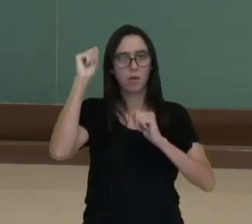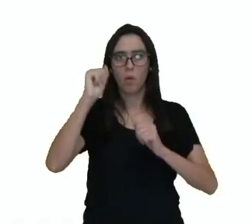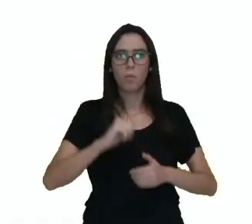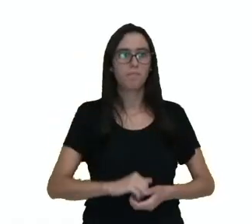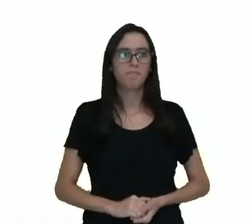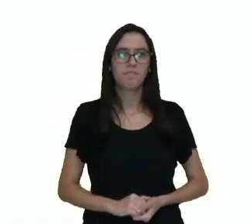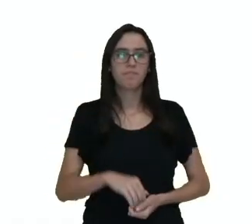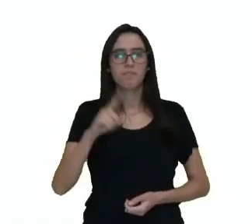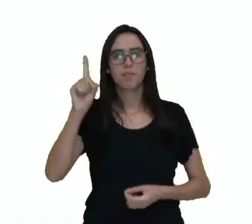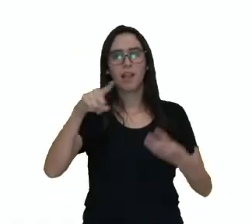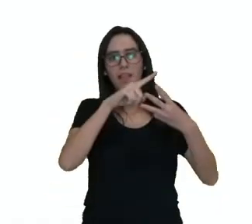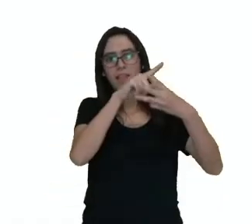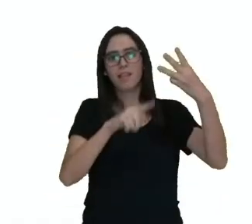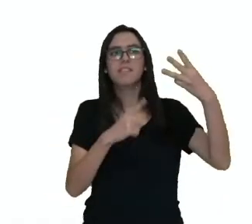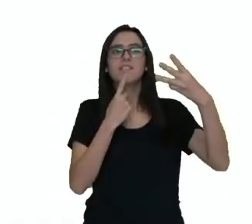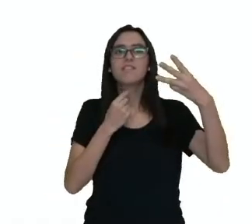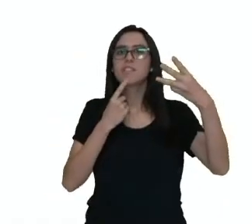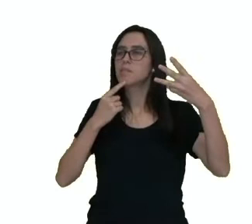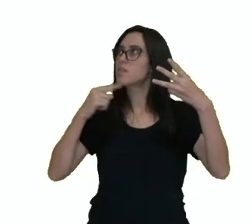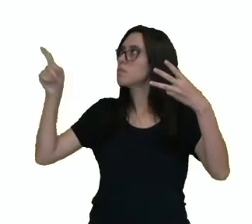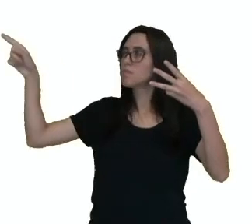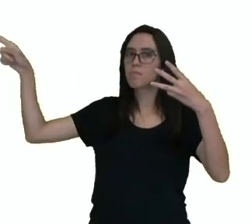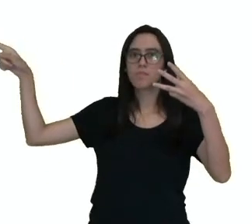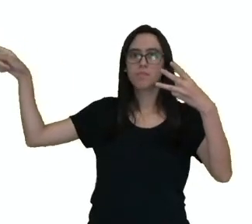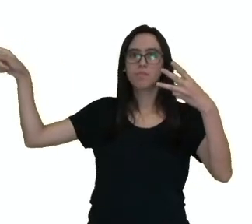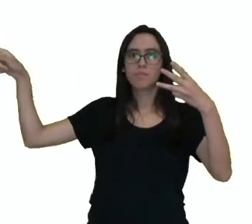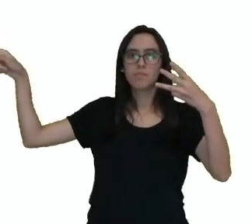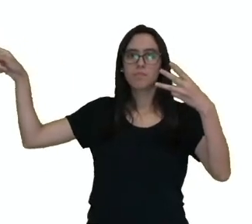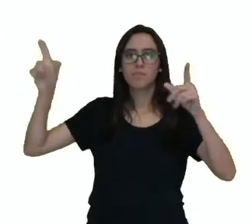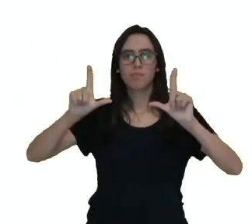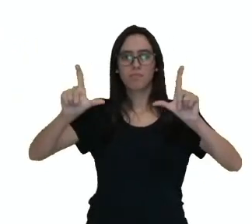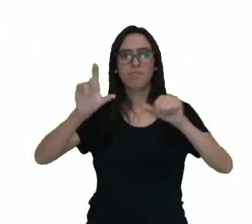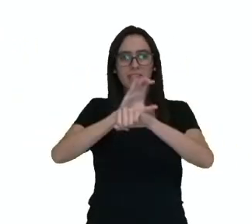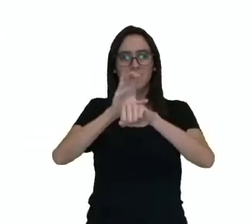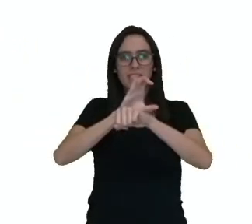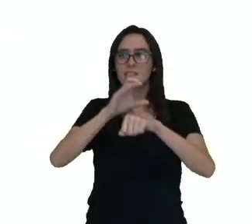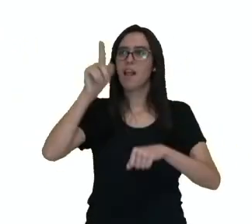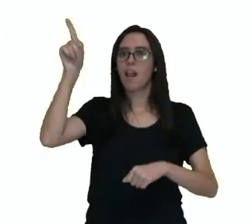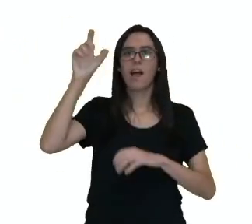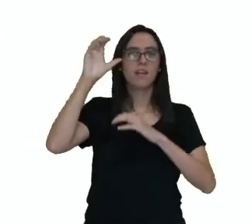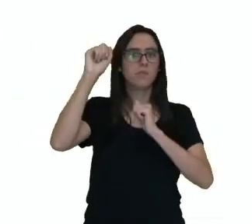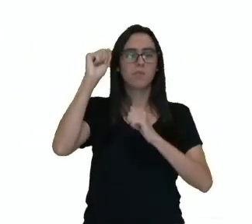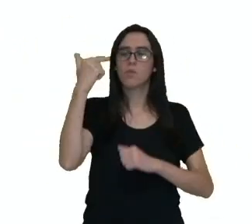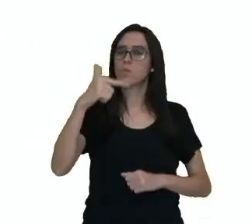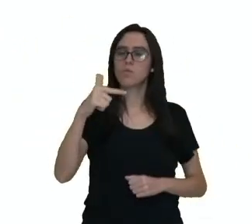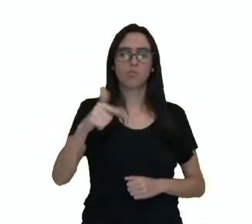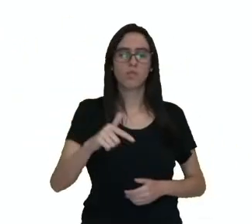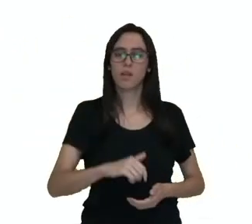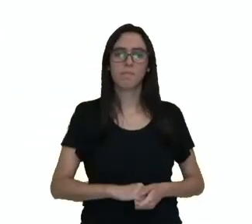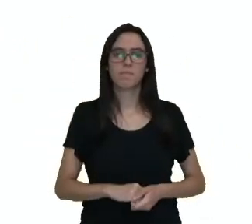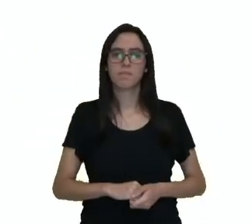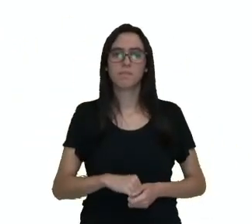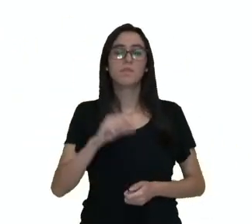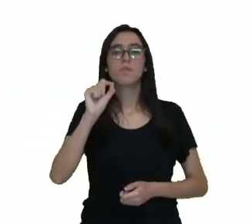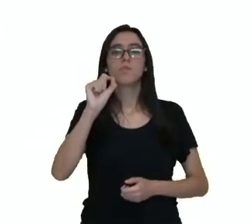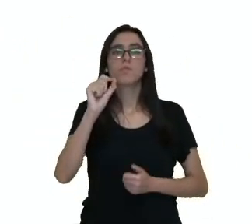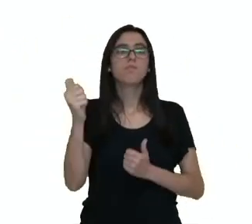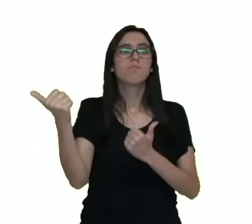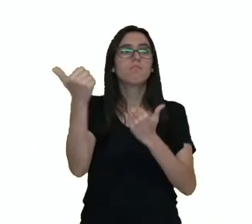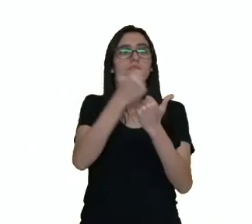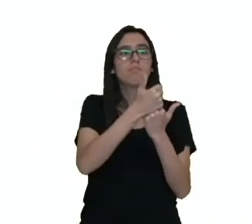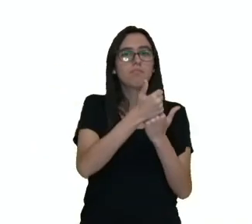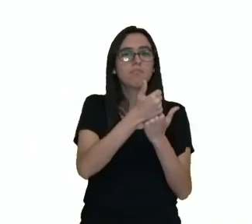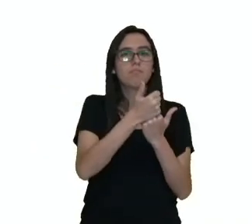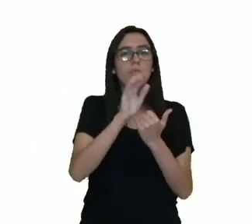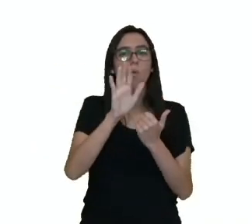três dígrafos. Prestem bem atenção. Três dígrafos que não existem. Geralmente eles são substituídos pelo quê,